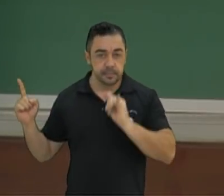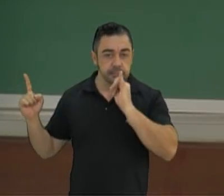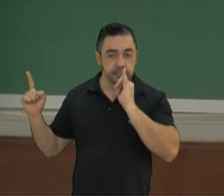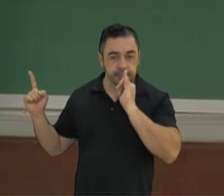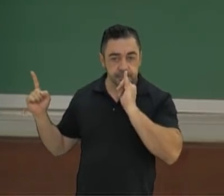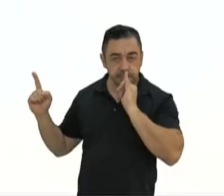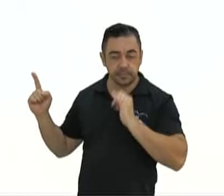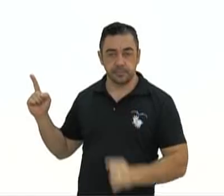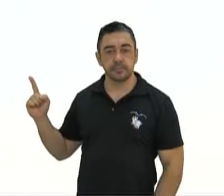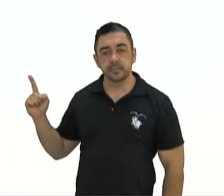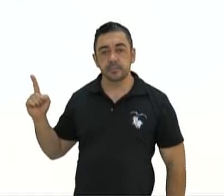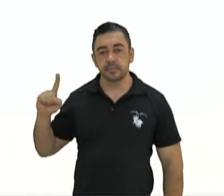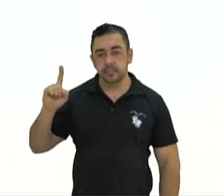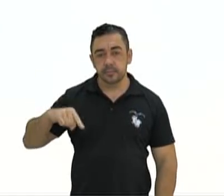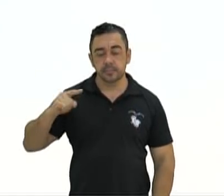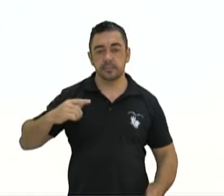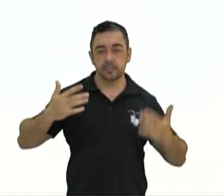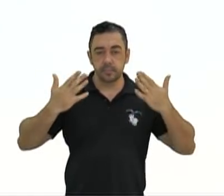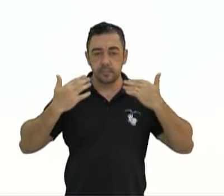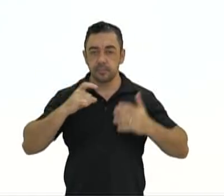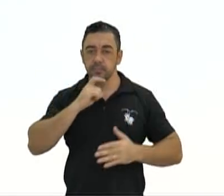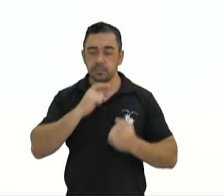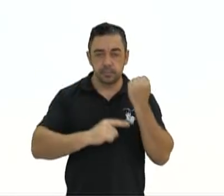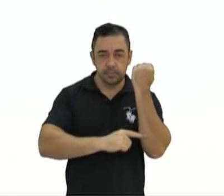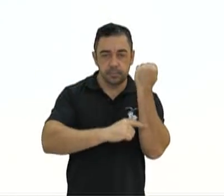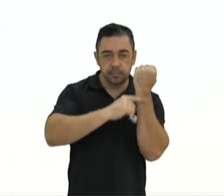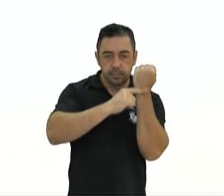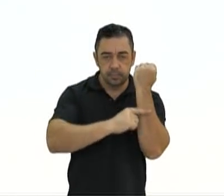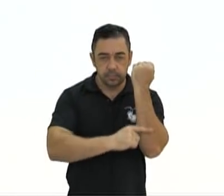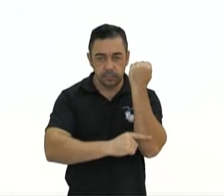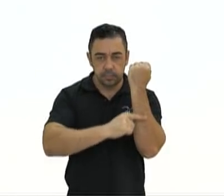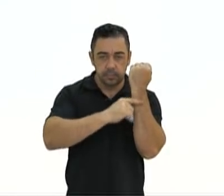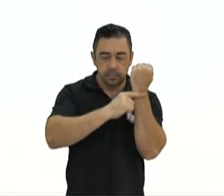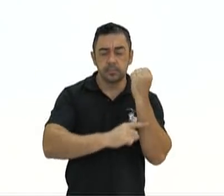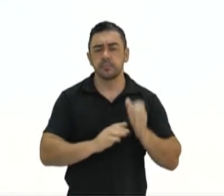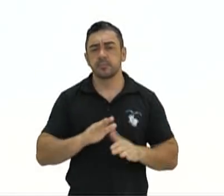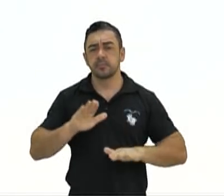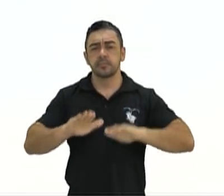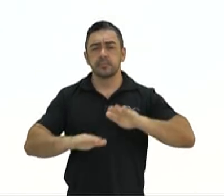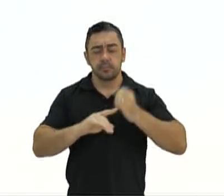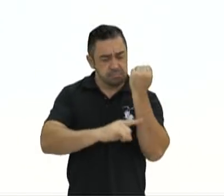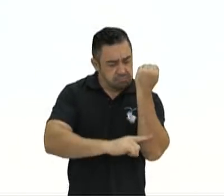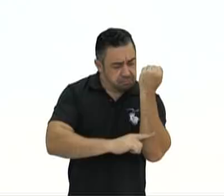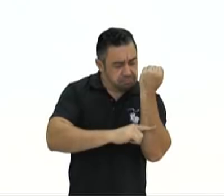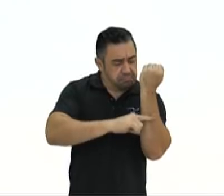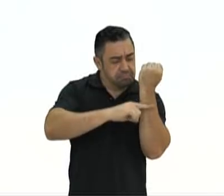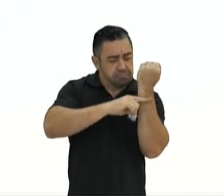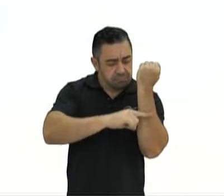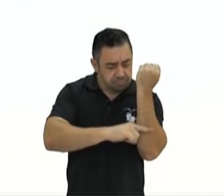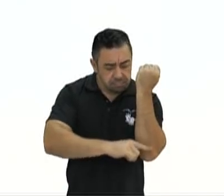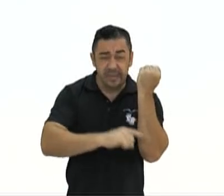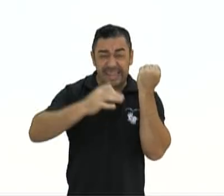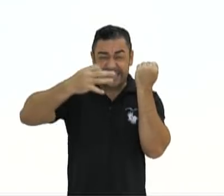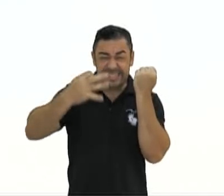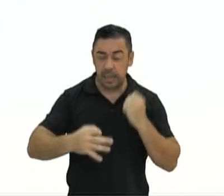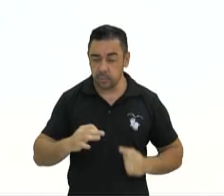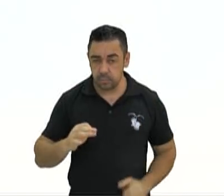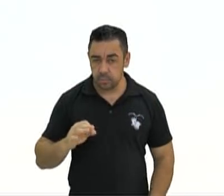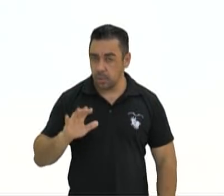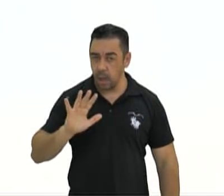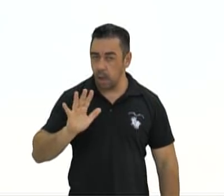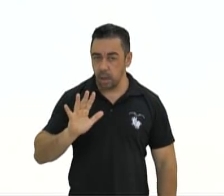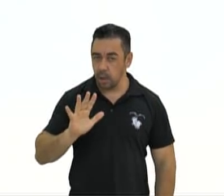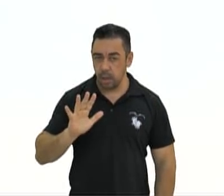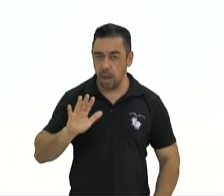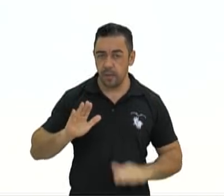Esse exemplo é um exemplo com temperatura. Nem sempre uma temperatura ela vai ter uma medida exata.